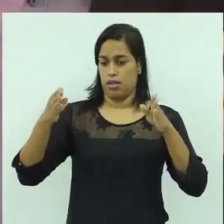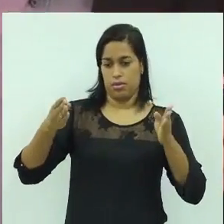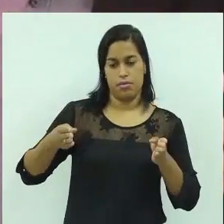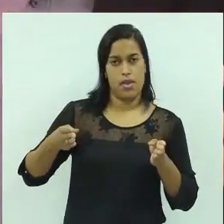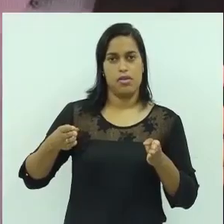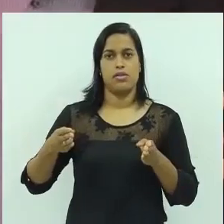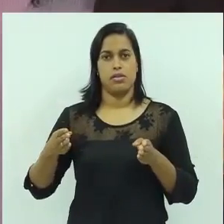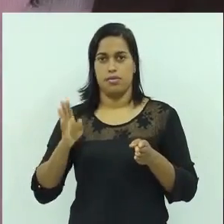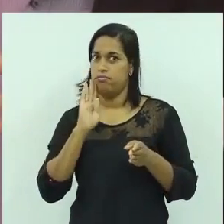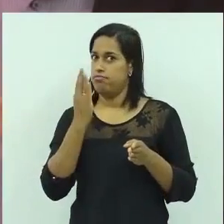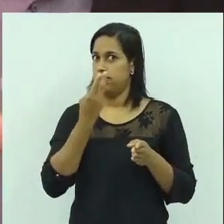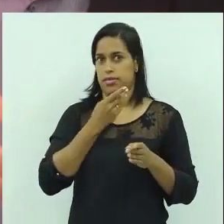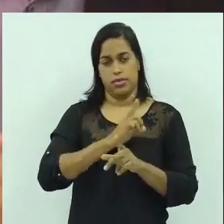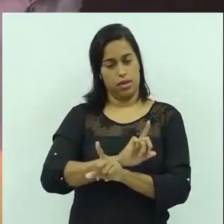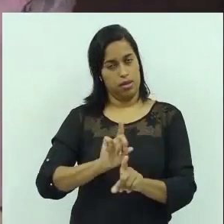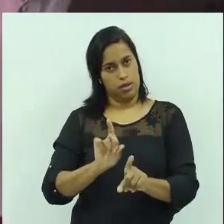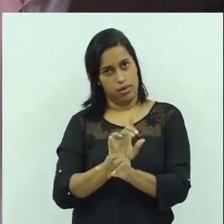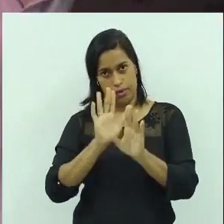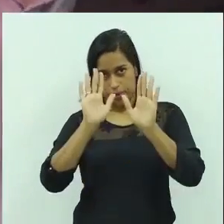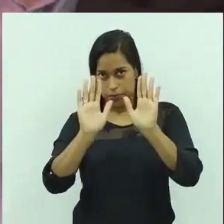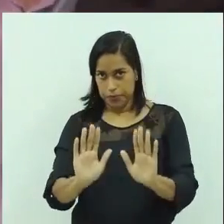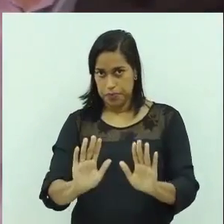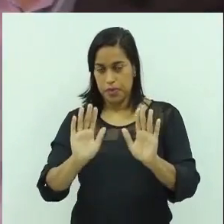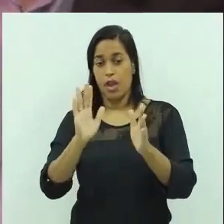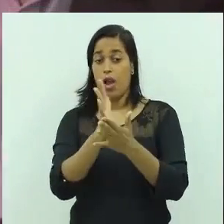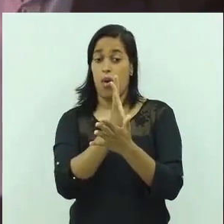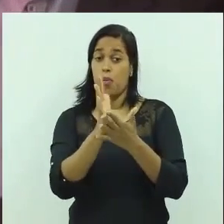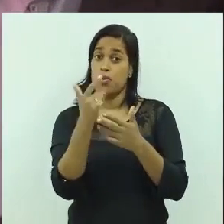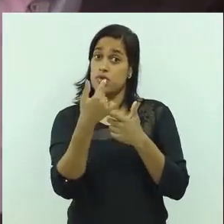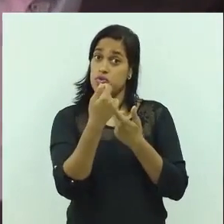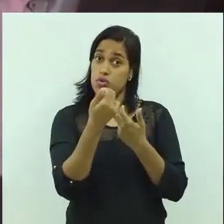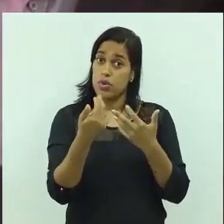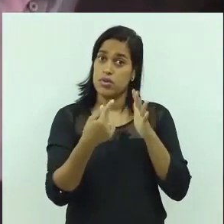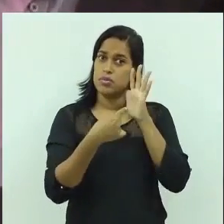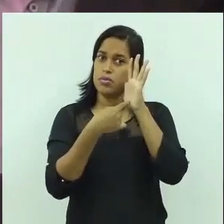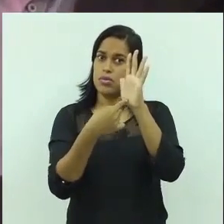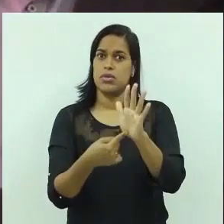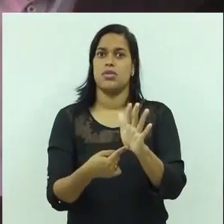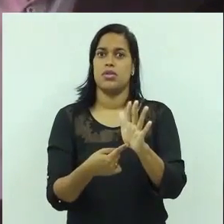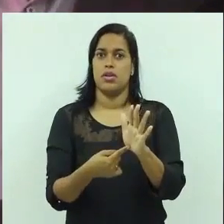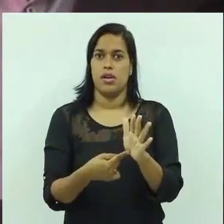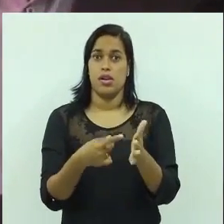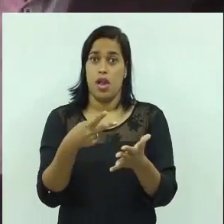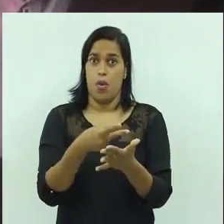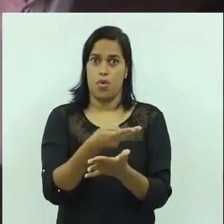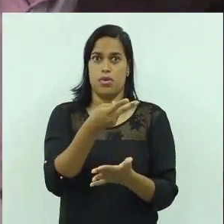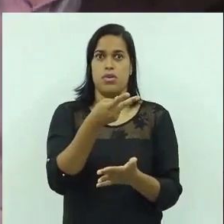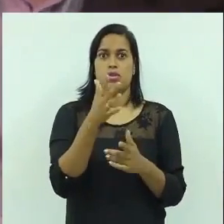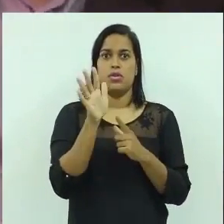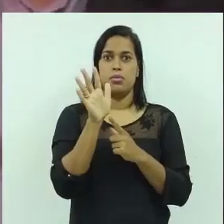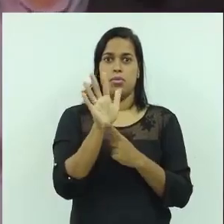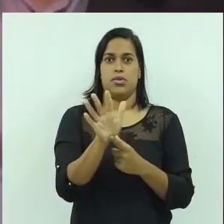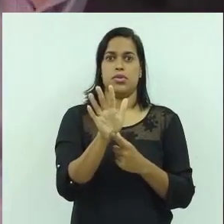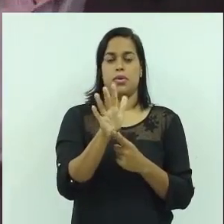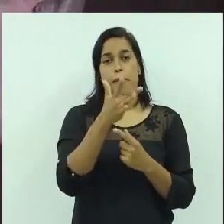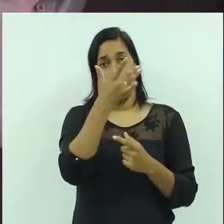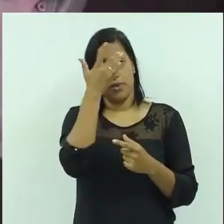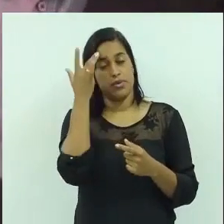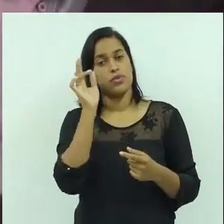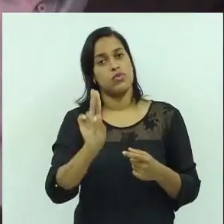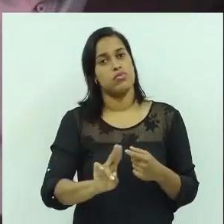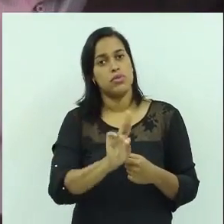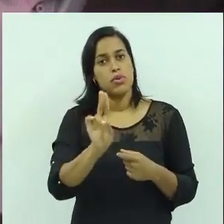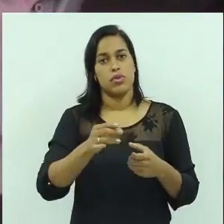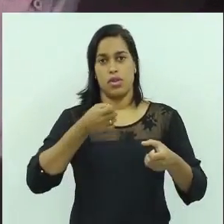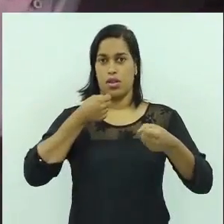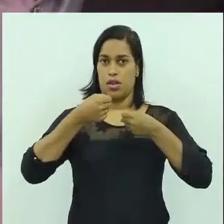alguns aspectos, eles não precisam ser postos. Por exemplo, acontece muito na minha experiência, pessoas que utilizam o processo